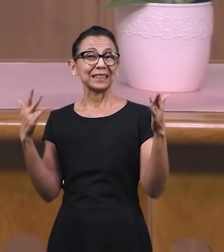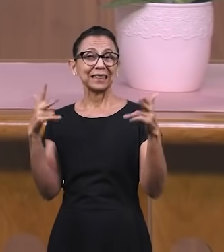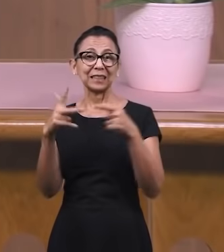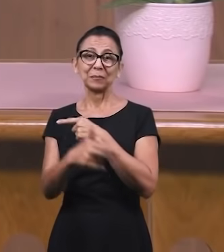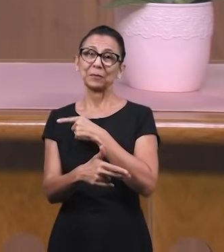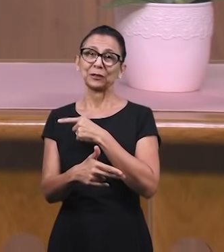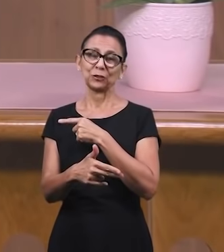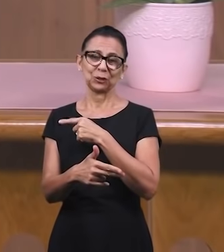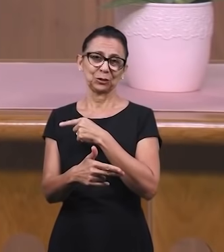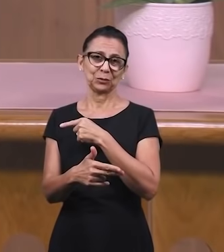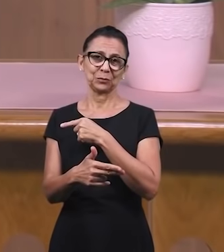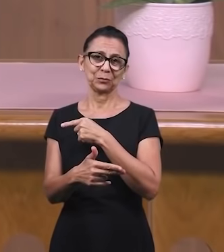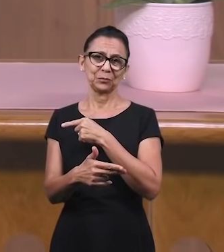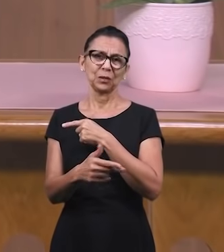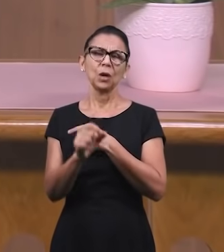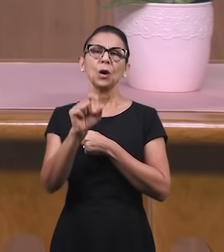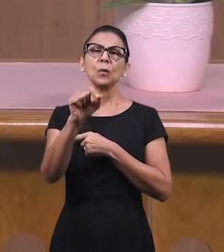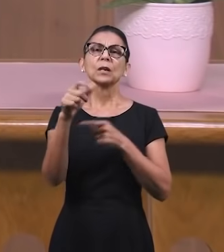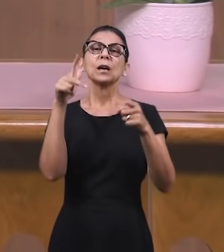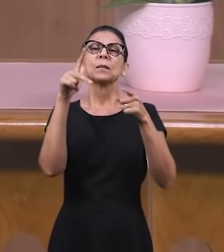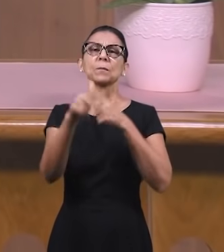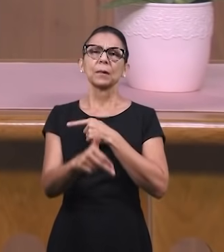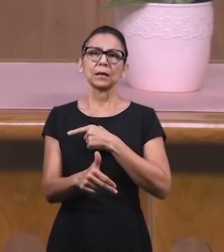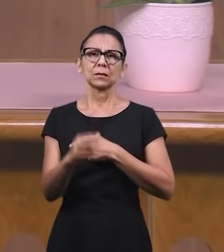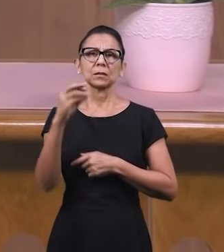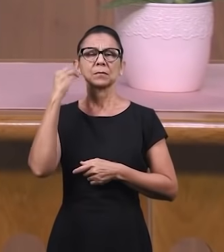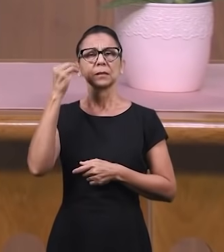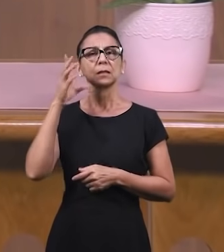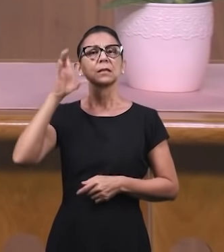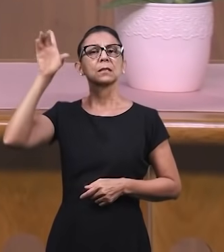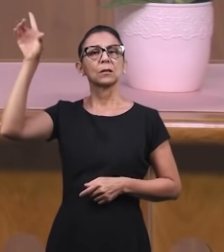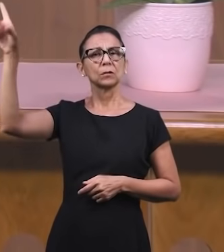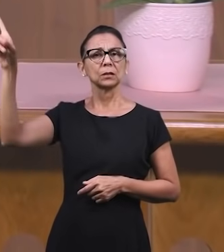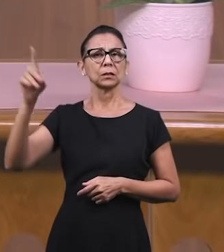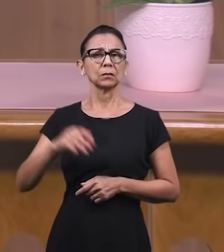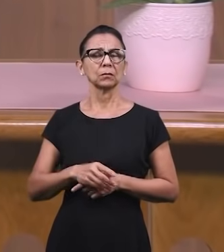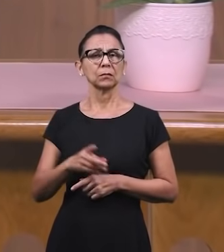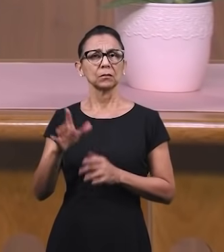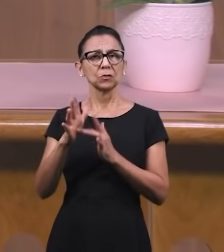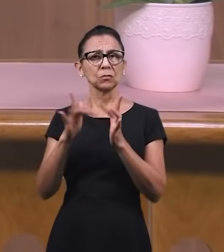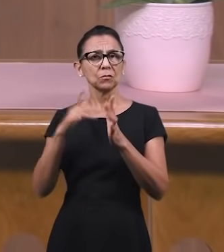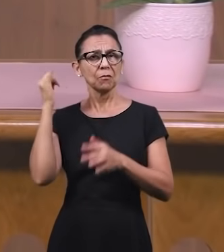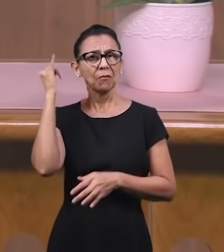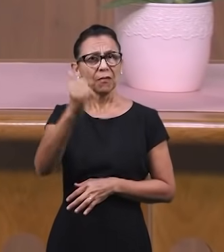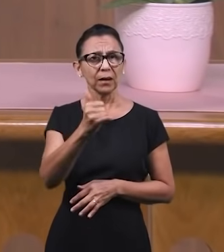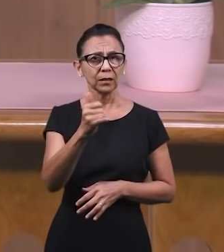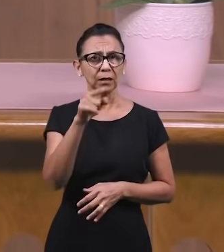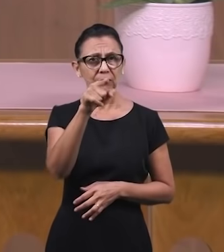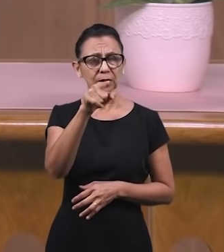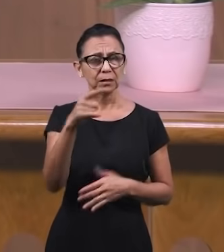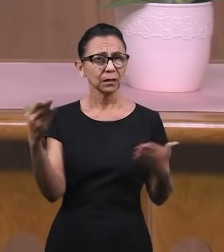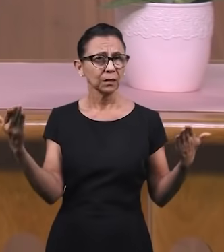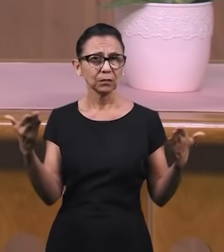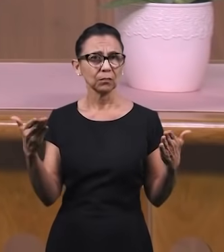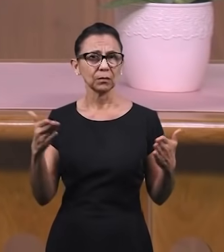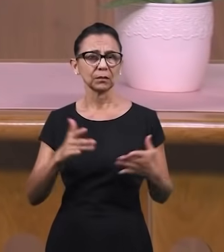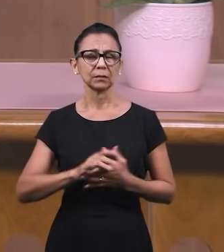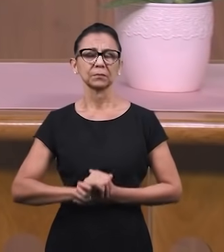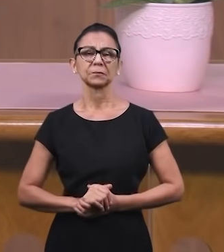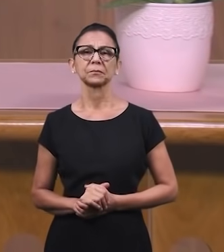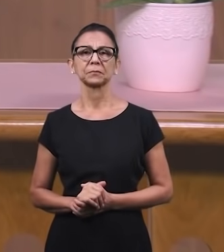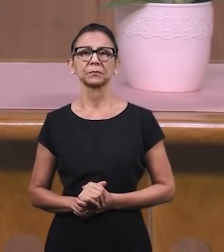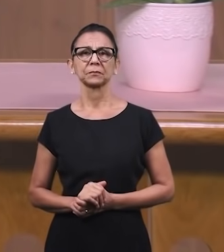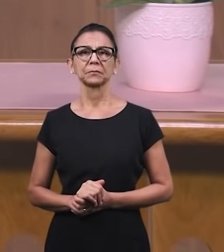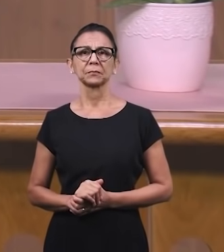que atrapalhou você de ter uma experiência com Deus, não precisa mais atrapalhar, porque Jesus está falando ao seu coração. Nós vamos orar,